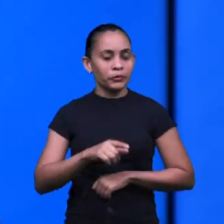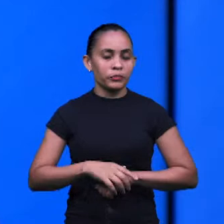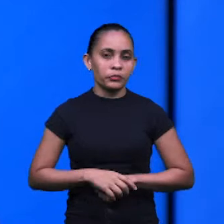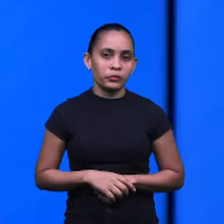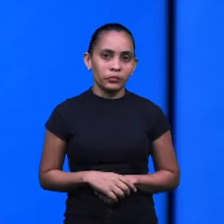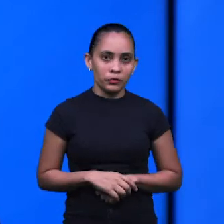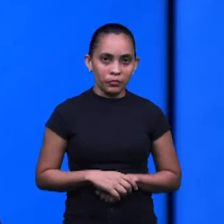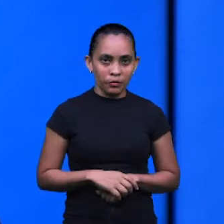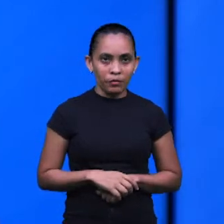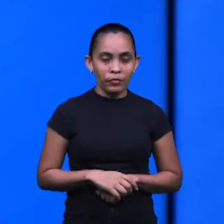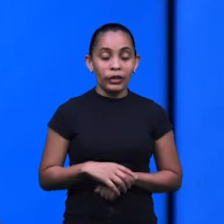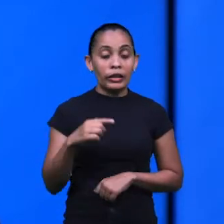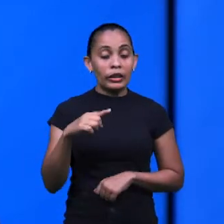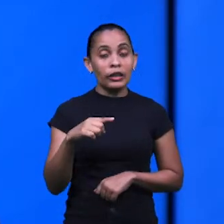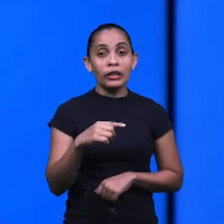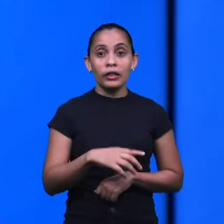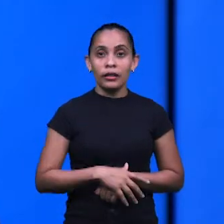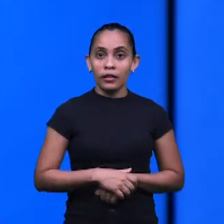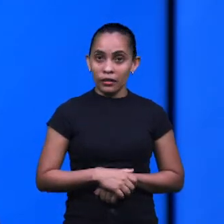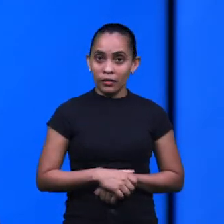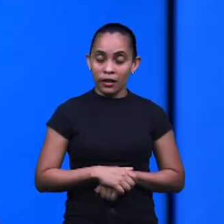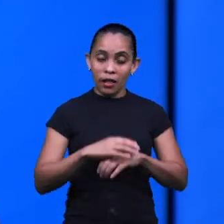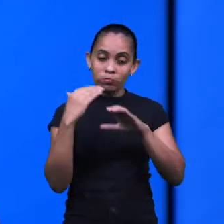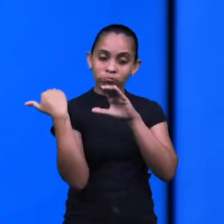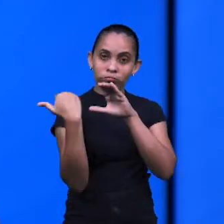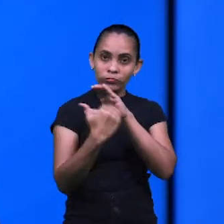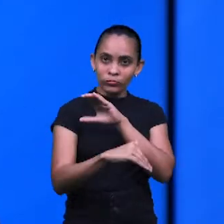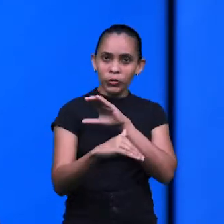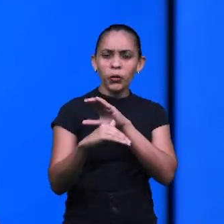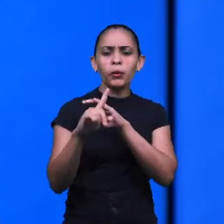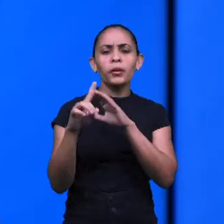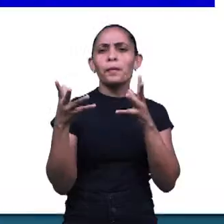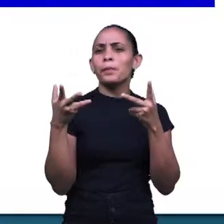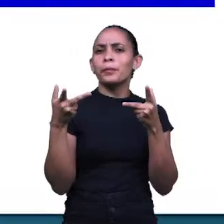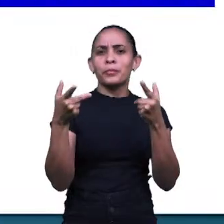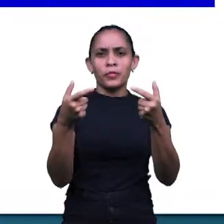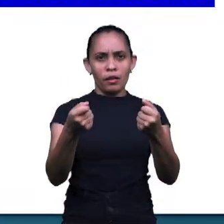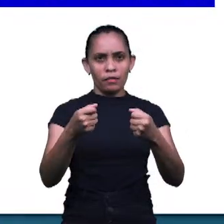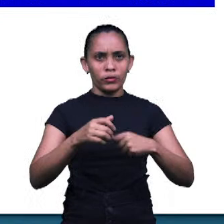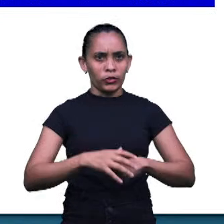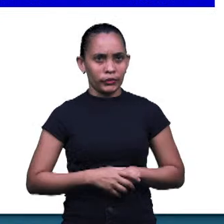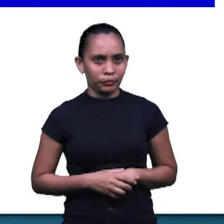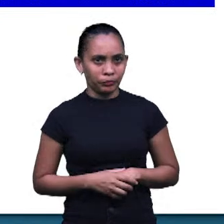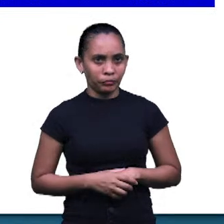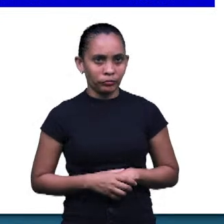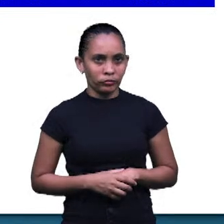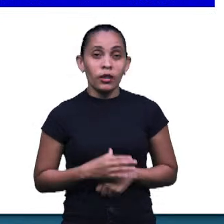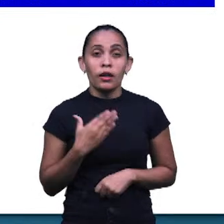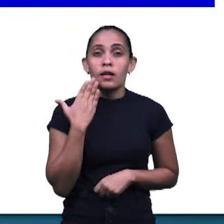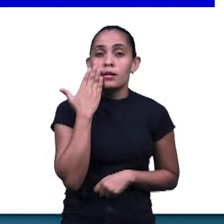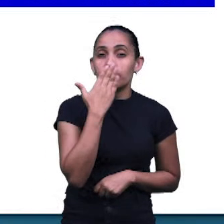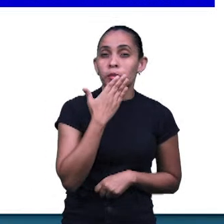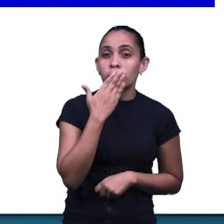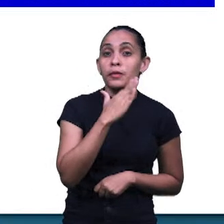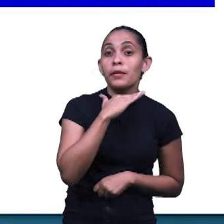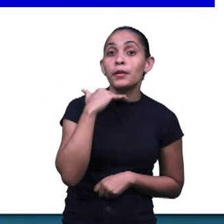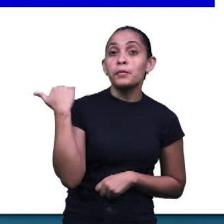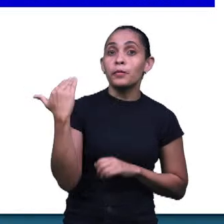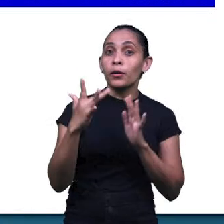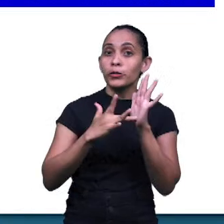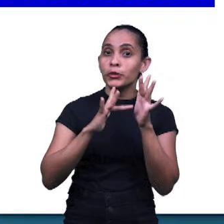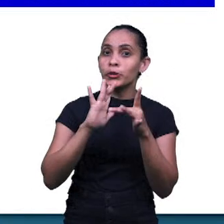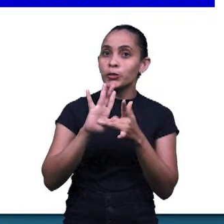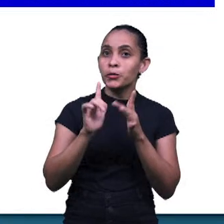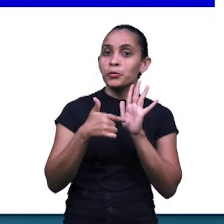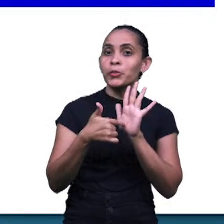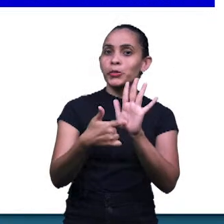de Tocantins. E ela escreveu dizendo assim, olha que maravilha o que ela escreveu. A doçura da morte de Jesus está no